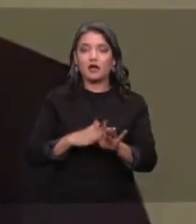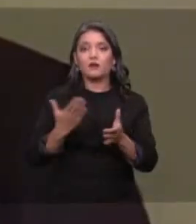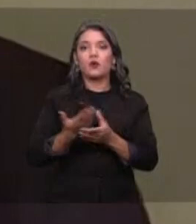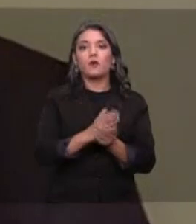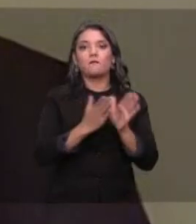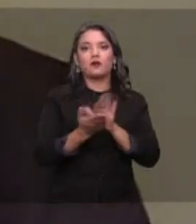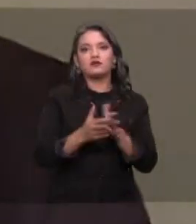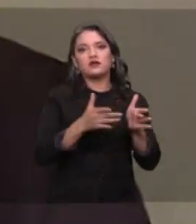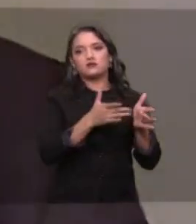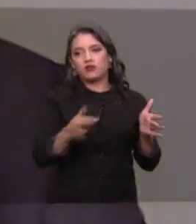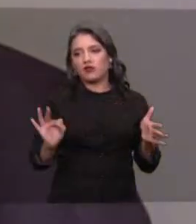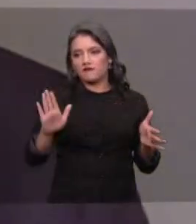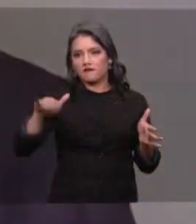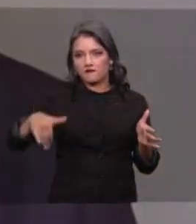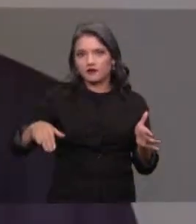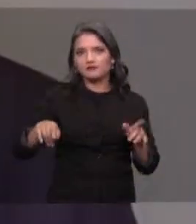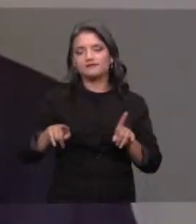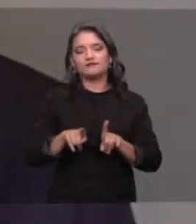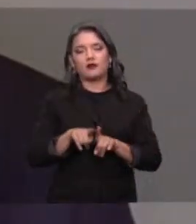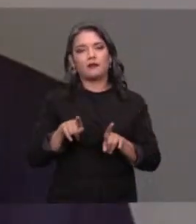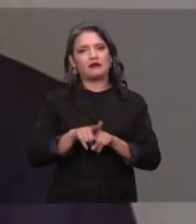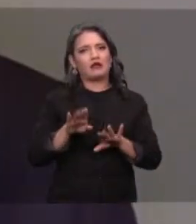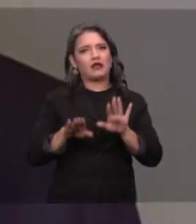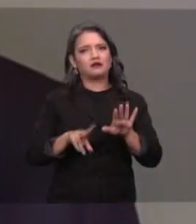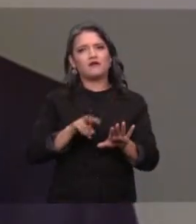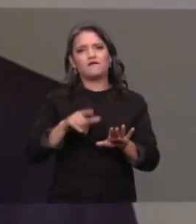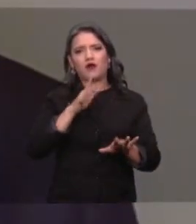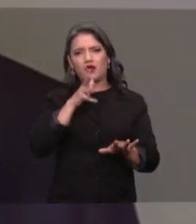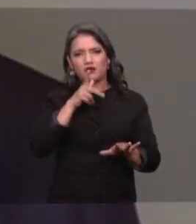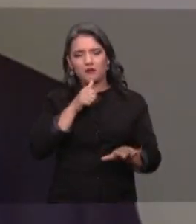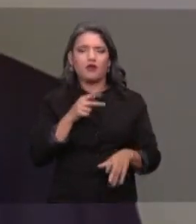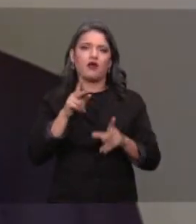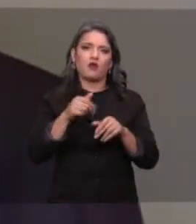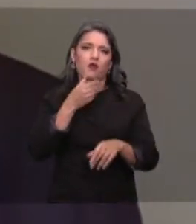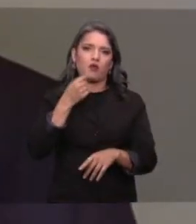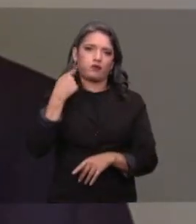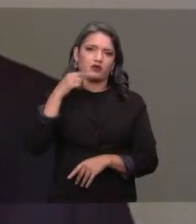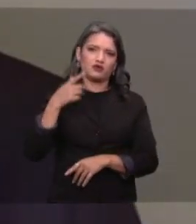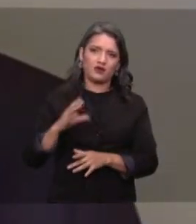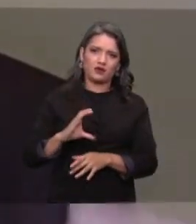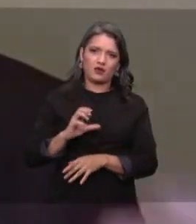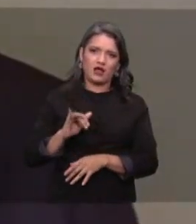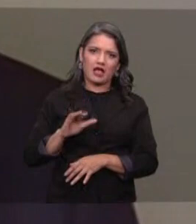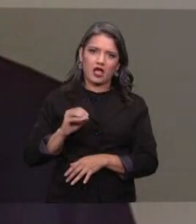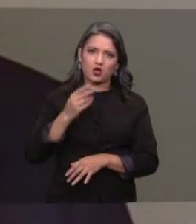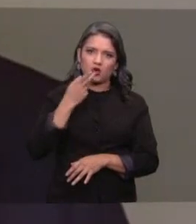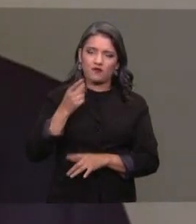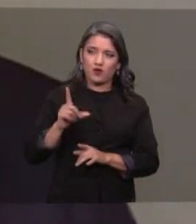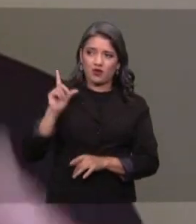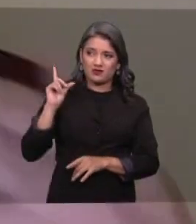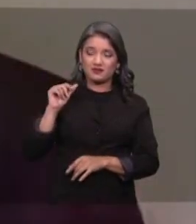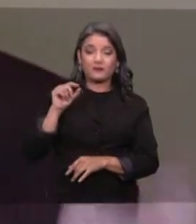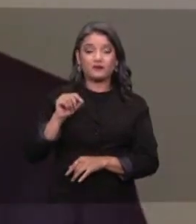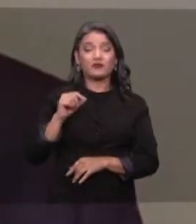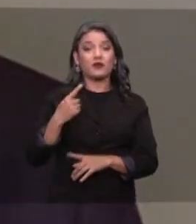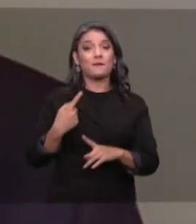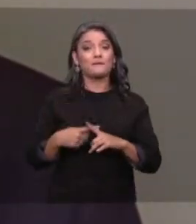como também bem enfatizou com a proficiência de sempre o colega Caio, que me antecedeu na tribuna, diante principalmente